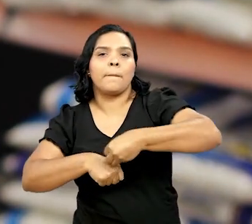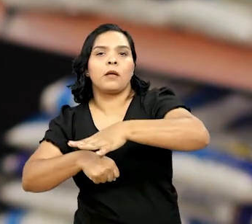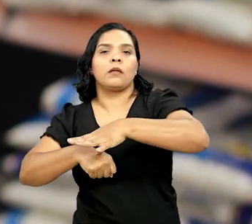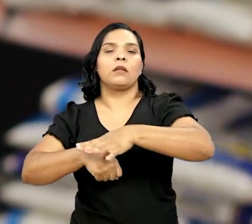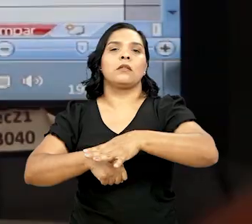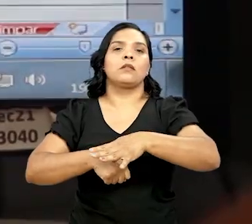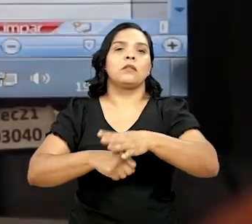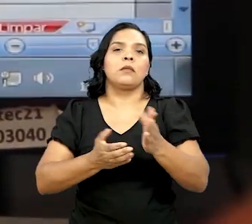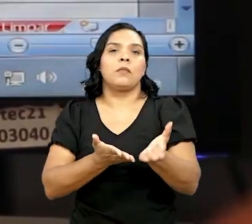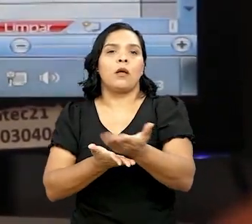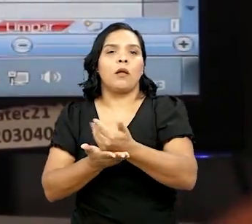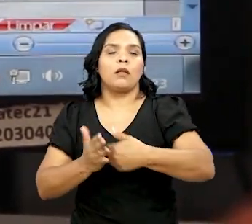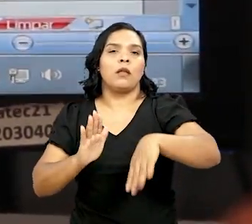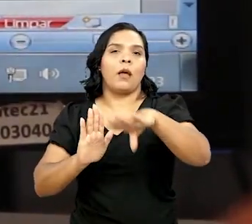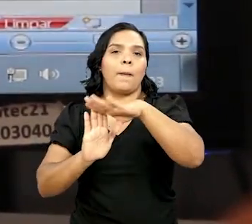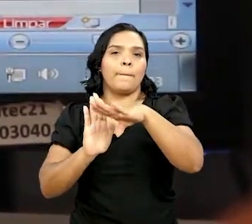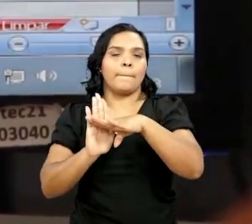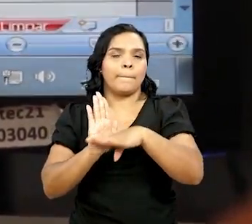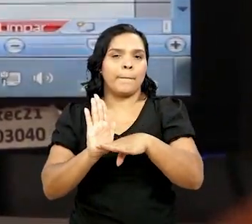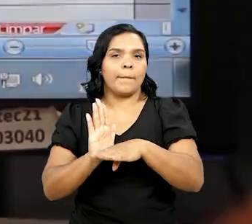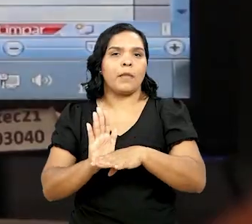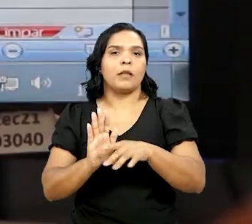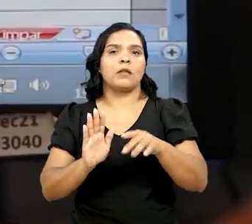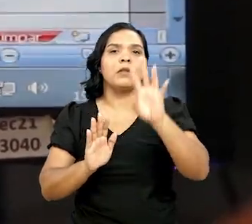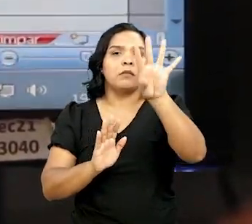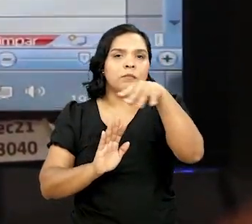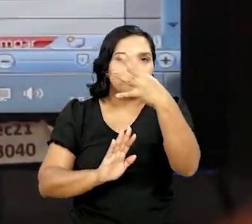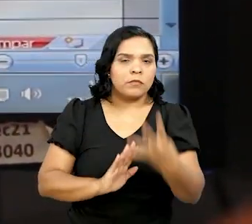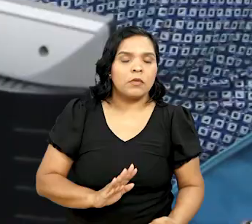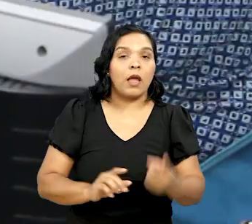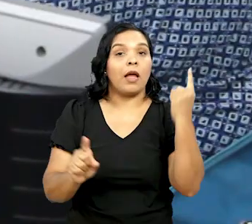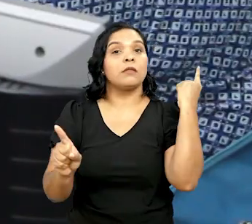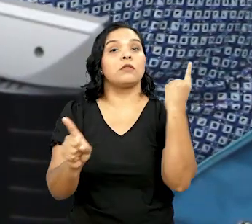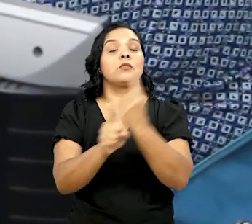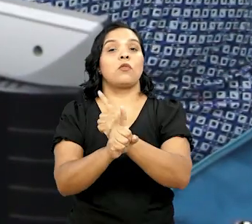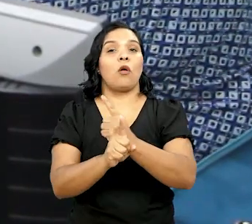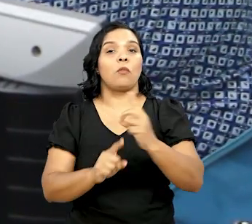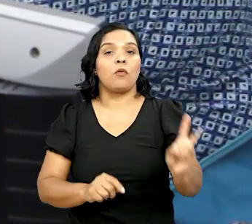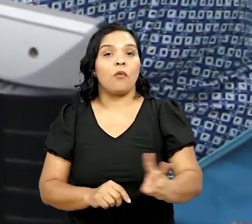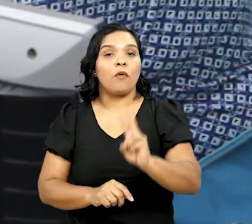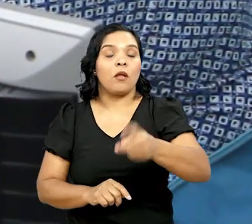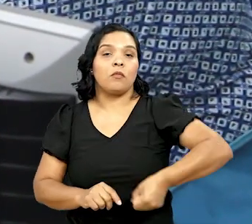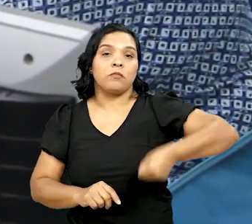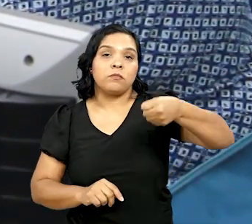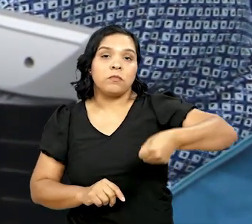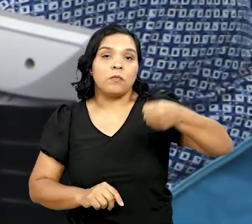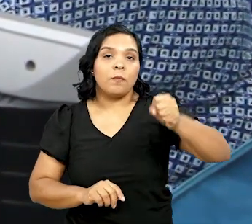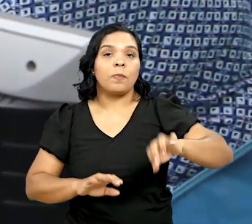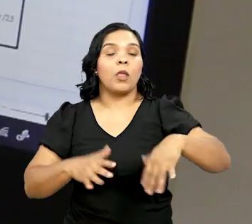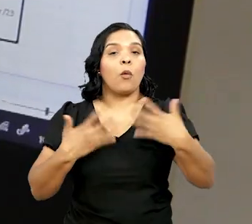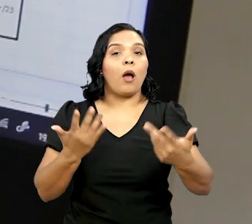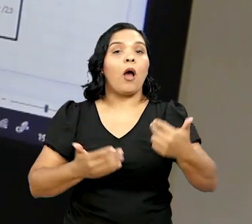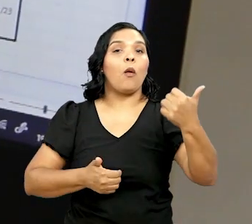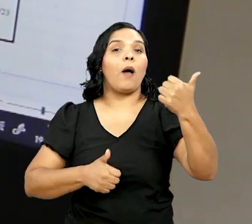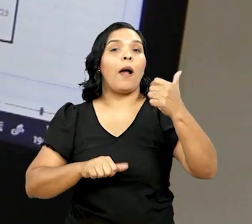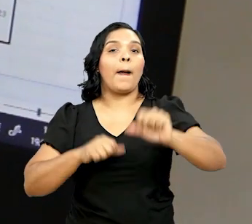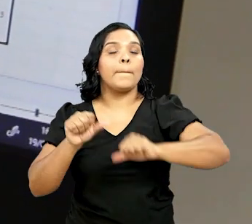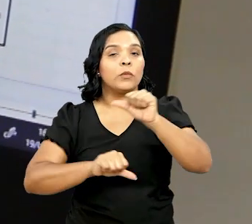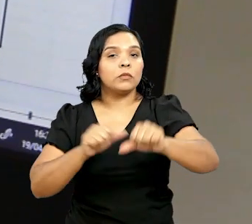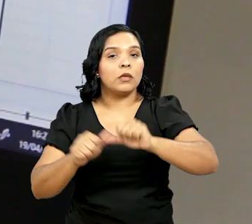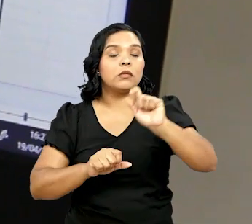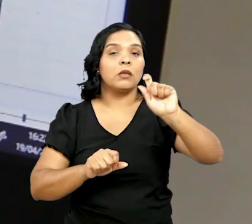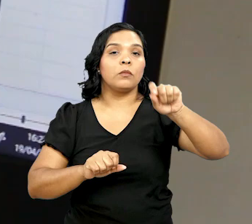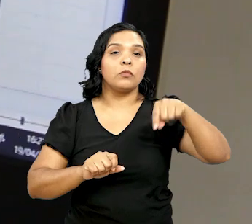preços coletados para uma planilha que vai fazer o cálculo, Então, nesse cálculo, a gente descobre o valor da cesta do mês, qual foi a variação dela para o